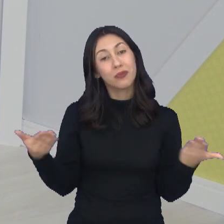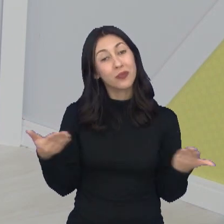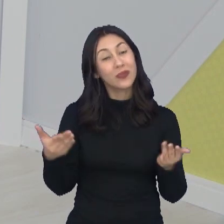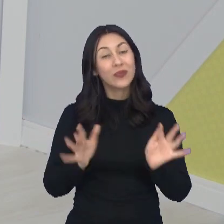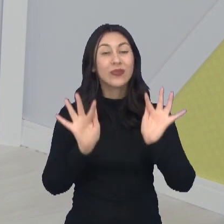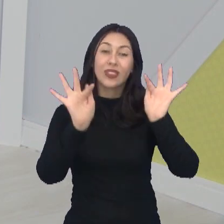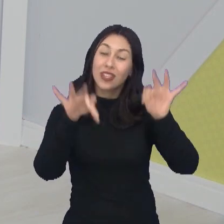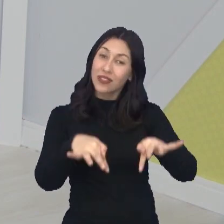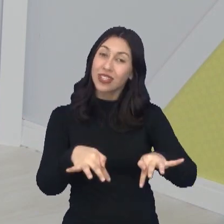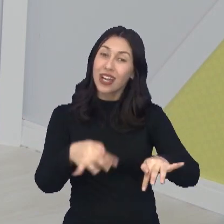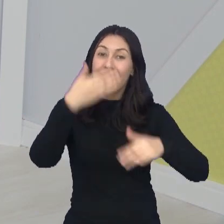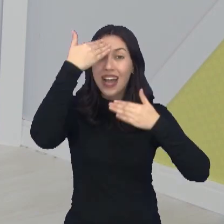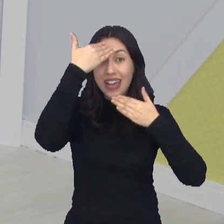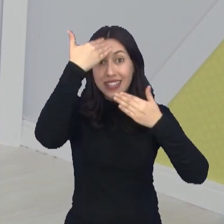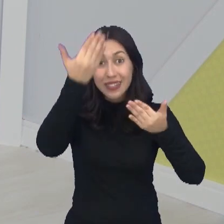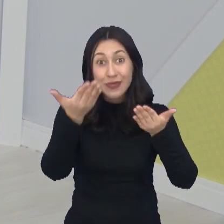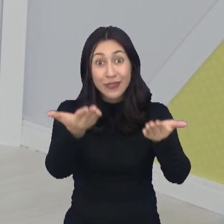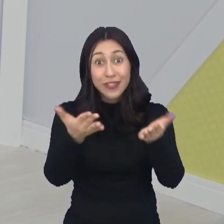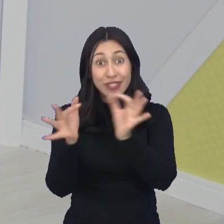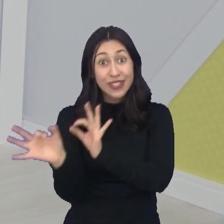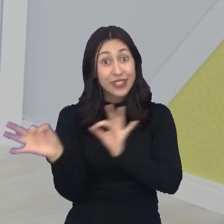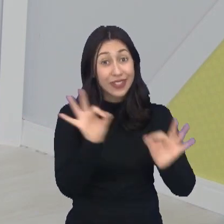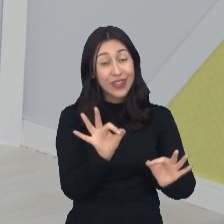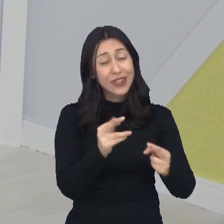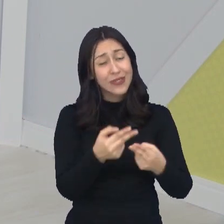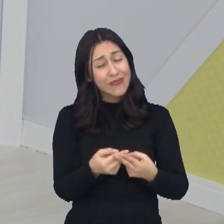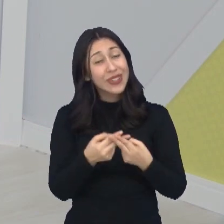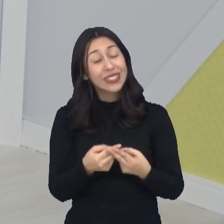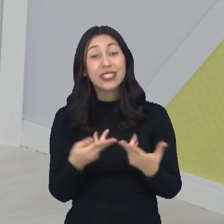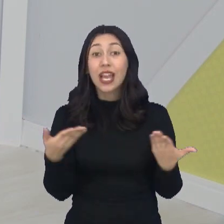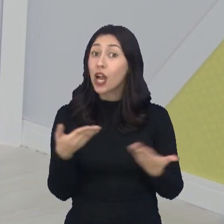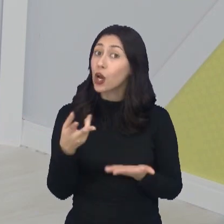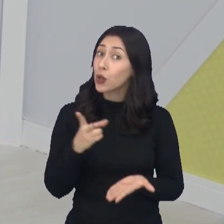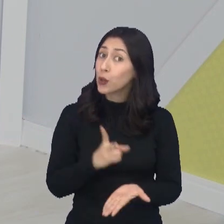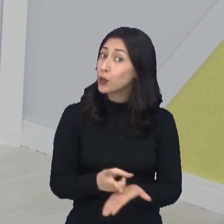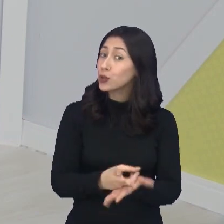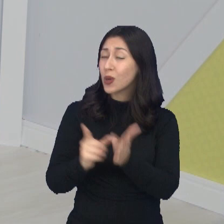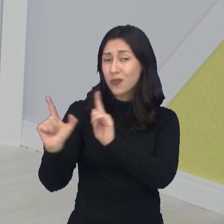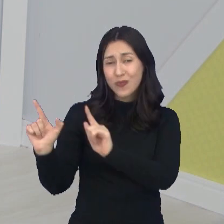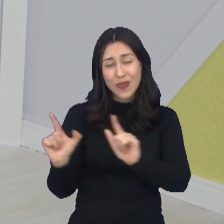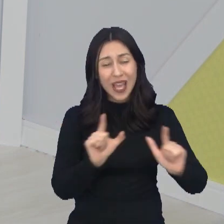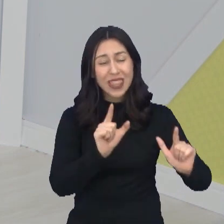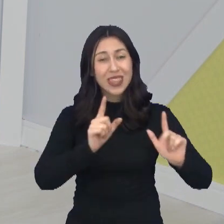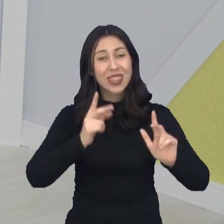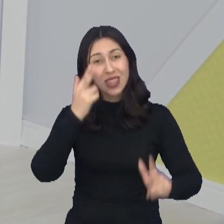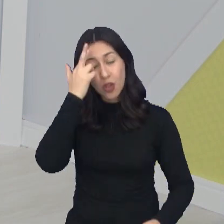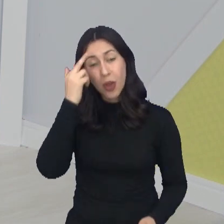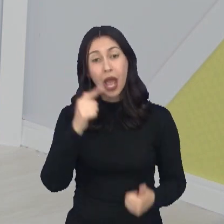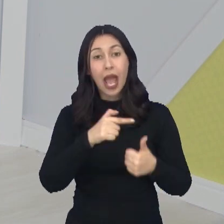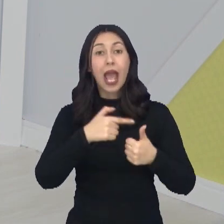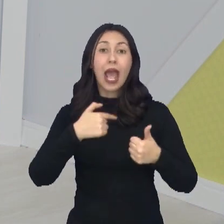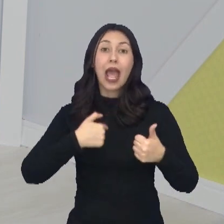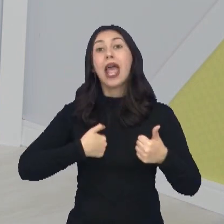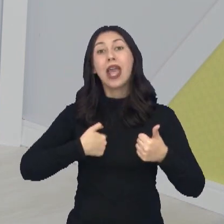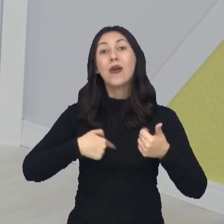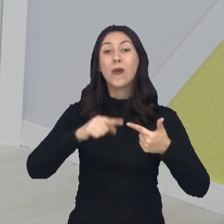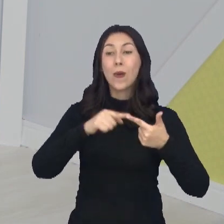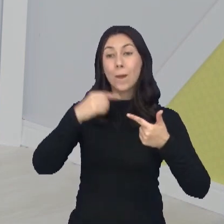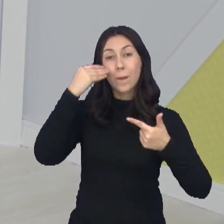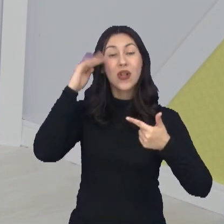final do programa de hoje, agradecendo a sua audiência, a sua paciência. Você fica agora com a programação da TV Câmara. Eu, Brunão, Tamires e